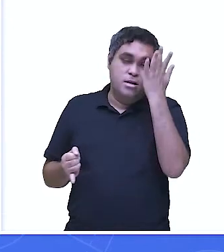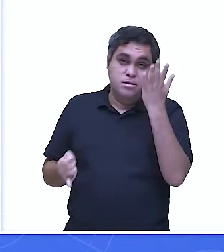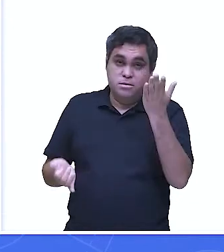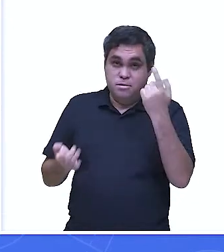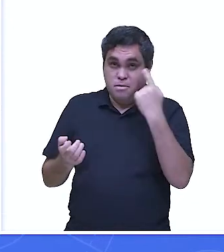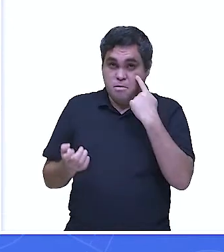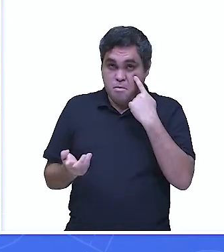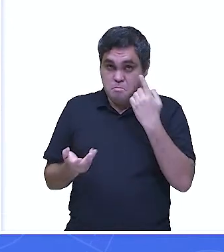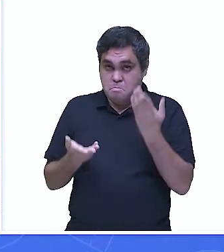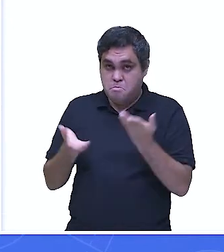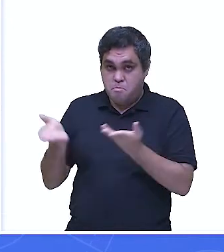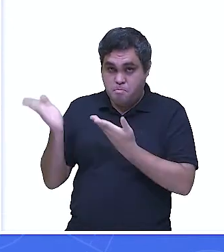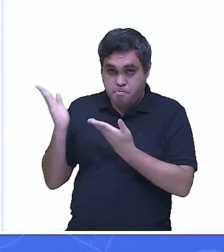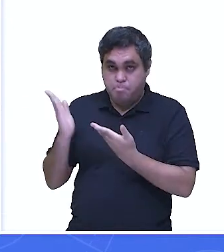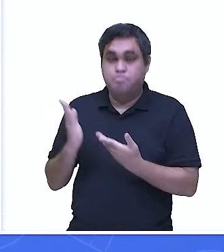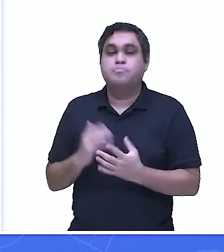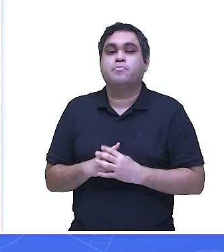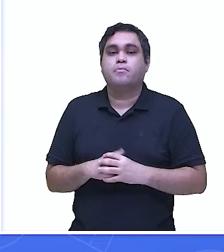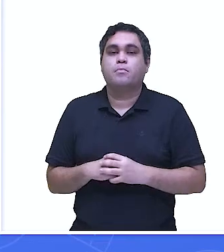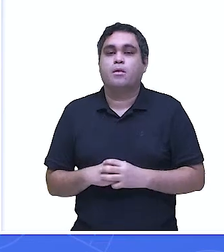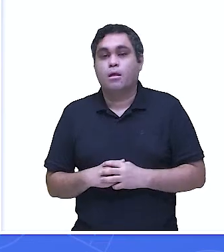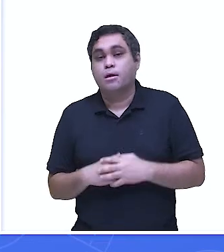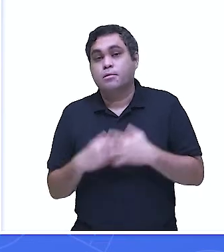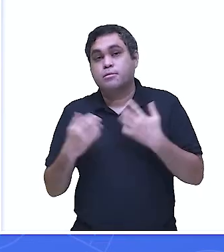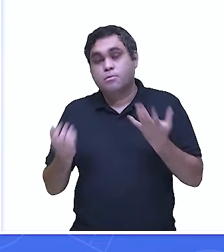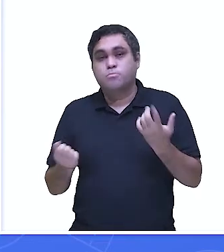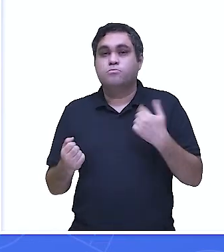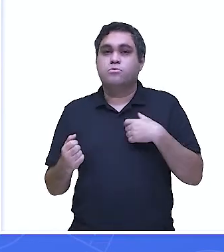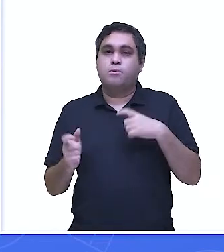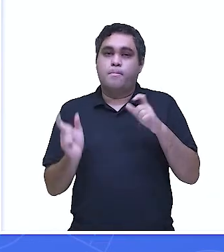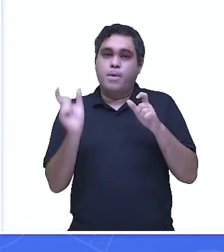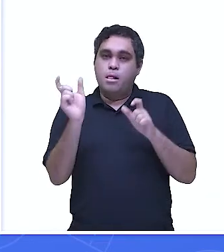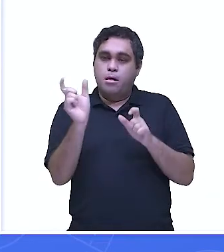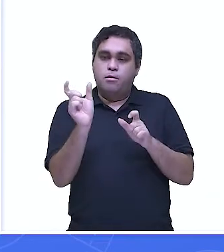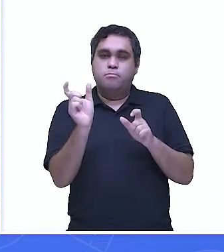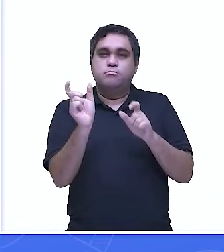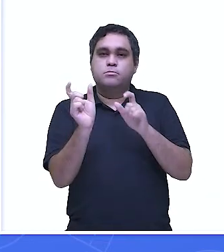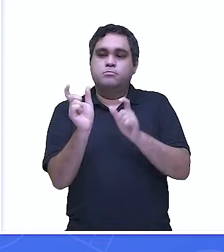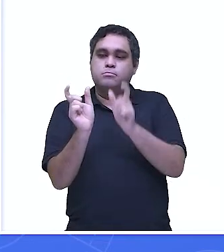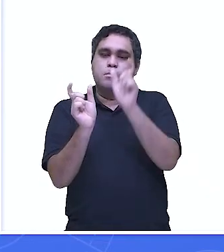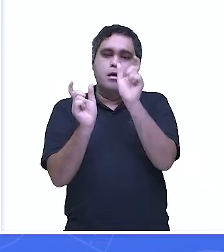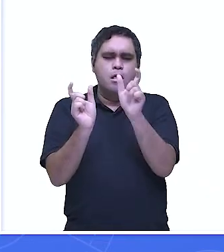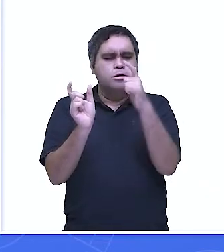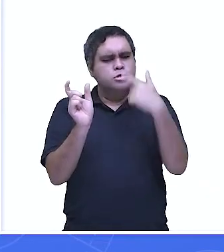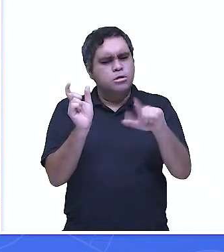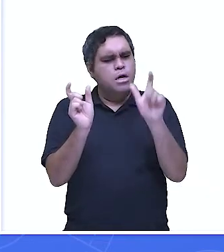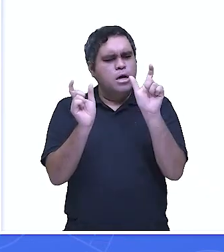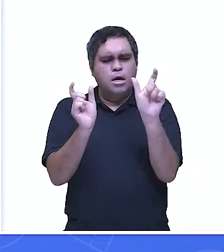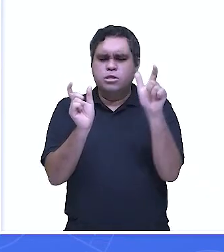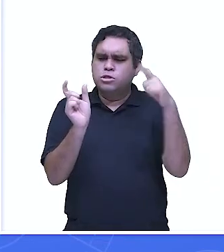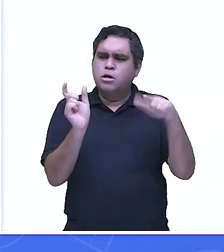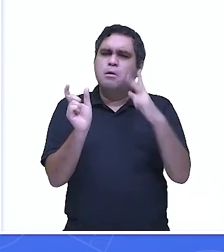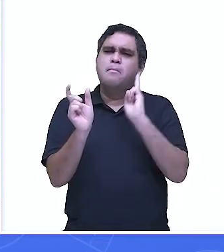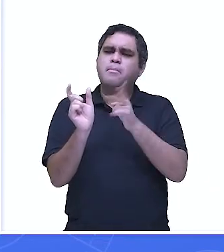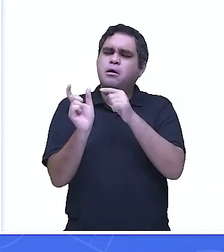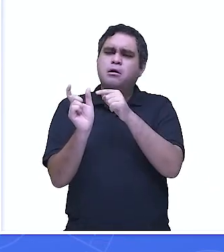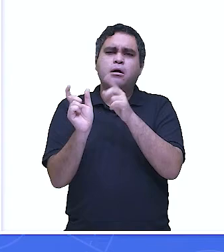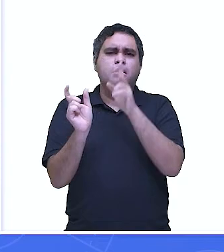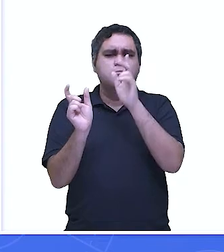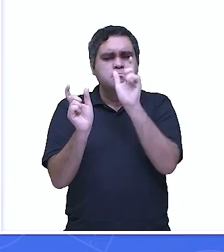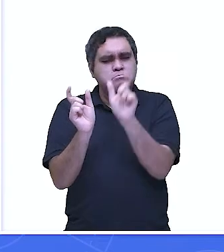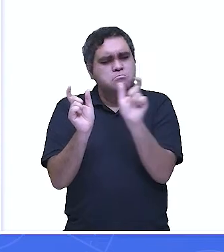aqui. Quando certas palavras se repetem várias vezes no texto, mesmo